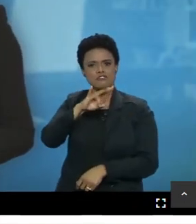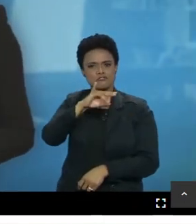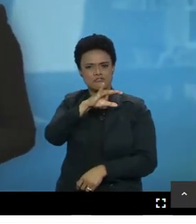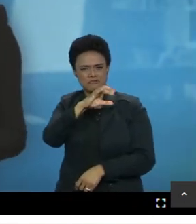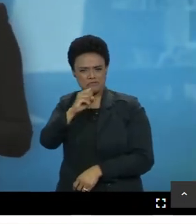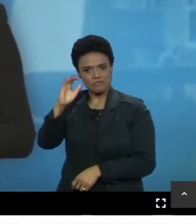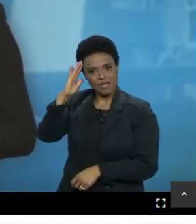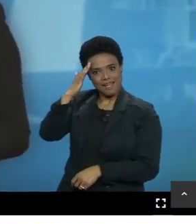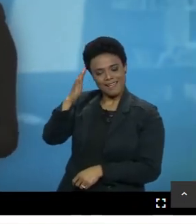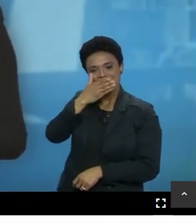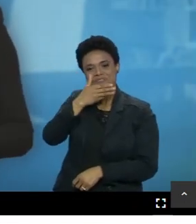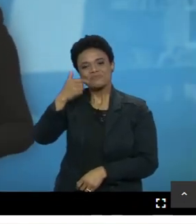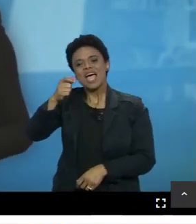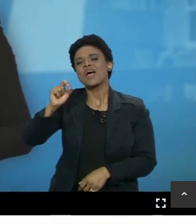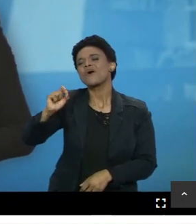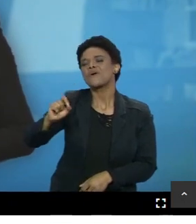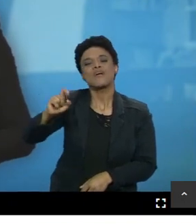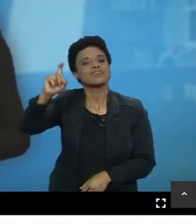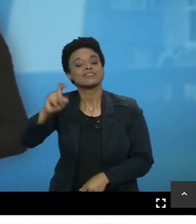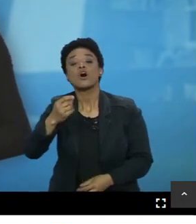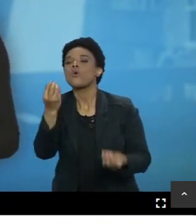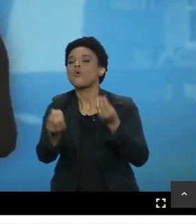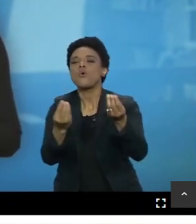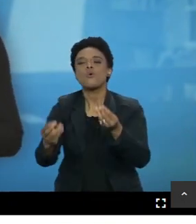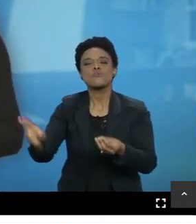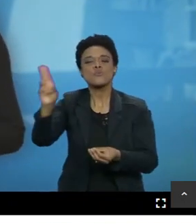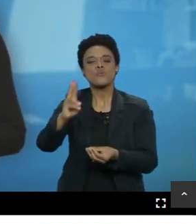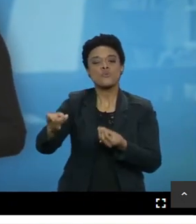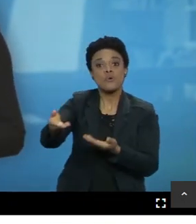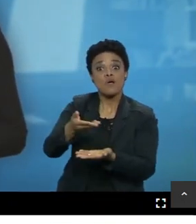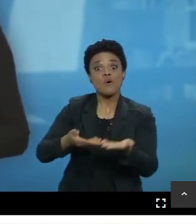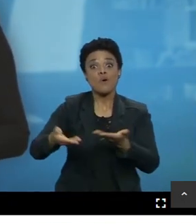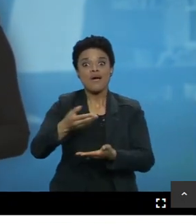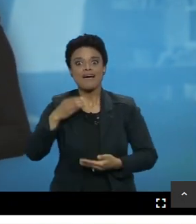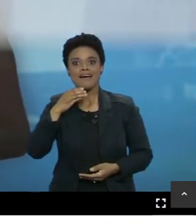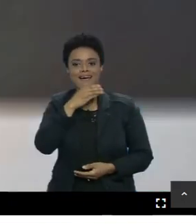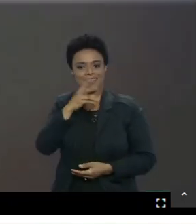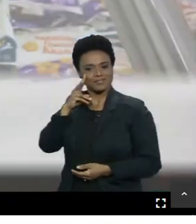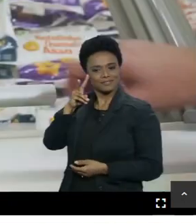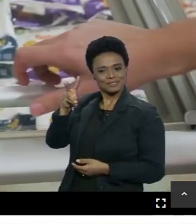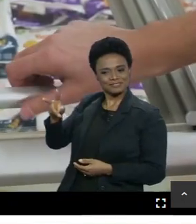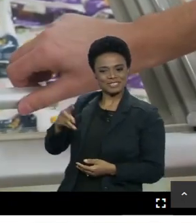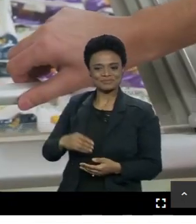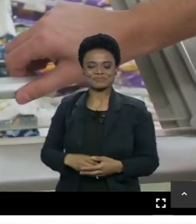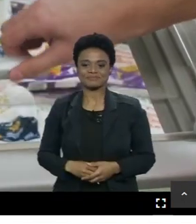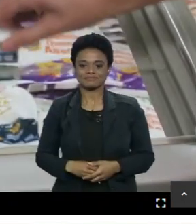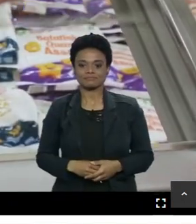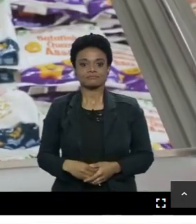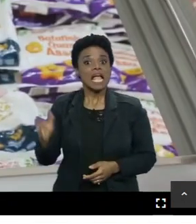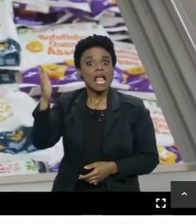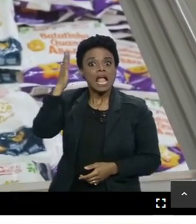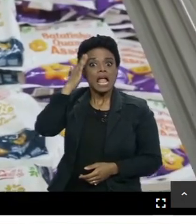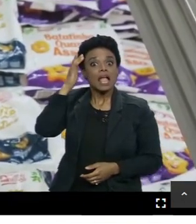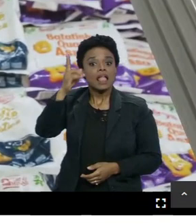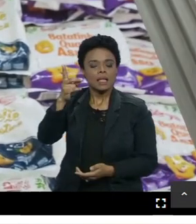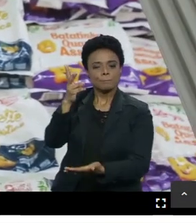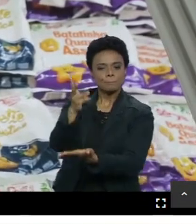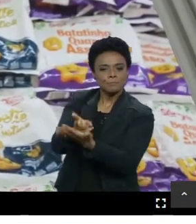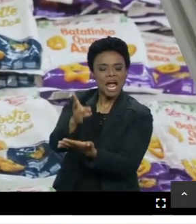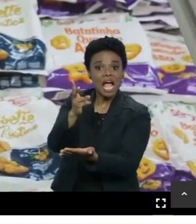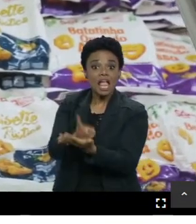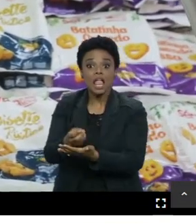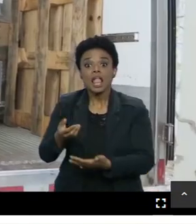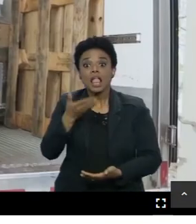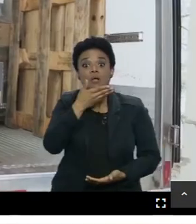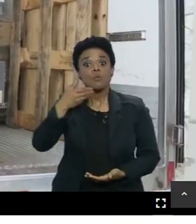entender melhor o que são e quais as aplicações para os trocadores de calor. Acompanhe. Sabemos que para manter a qualidade dos